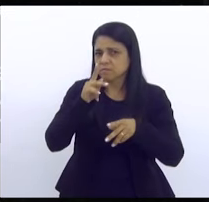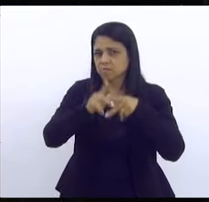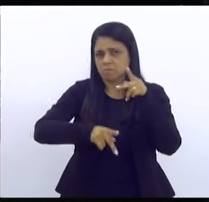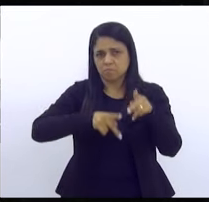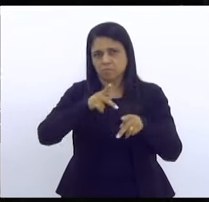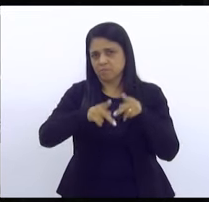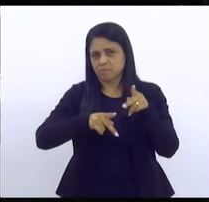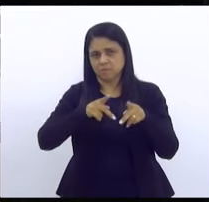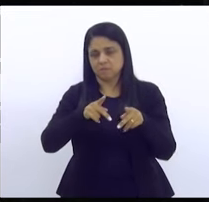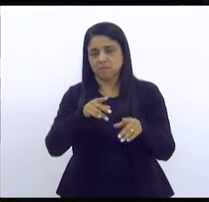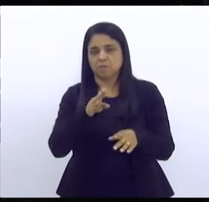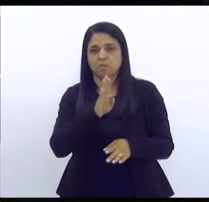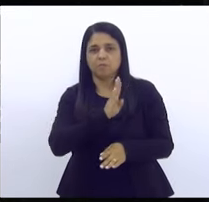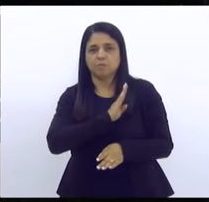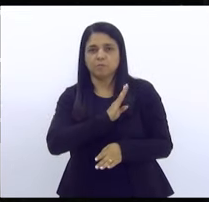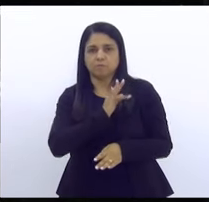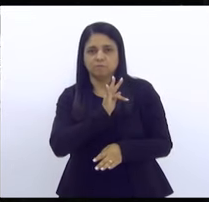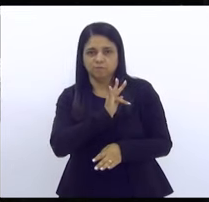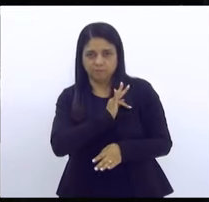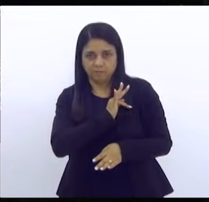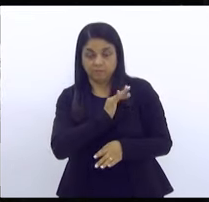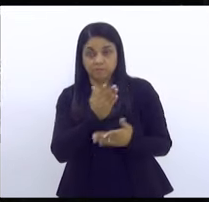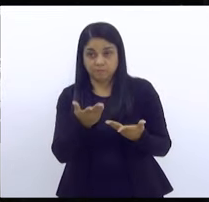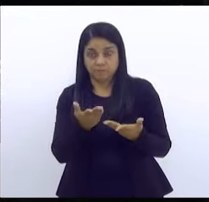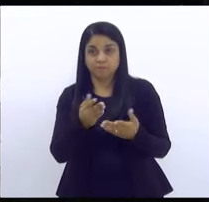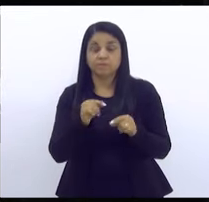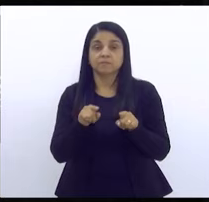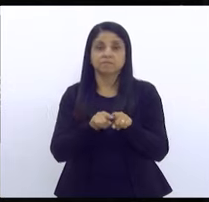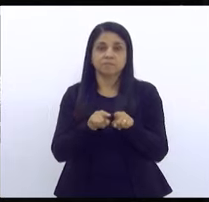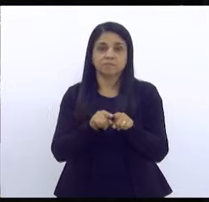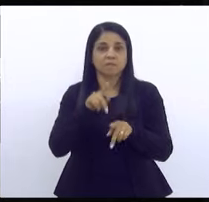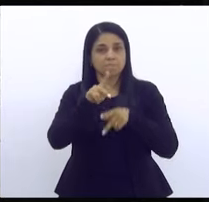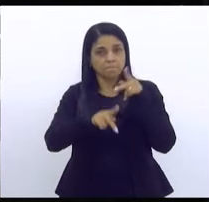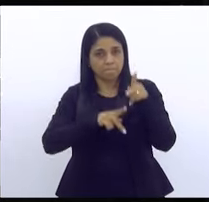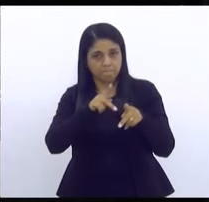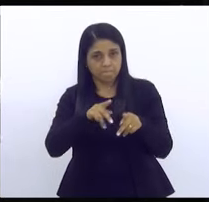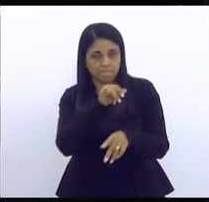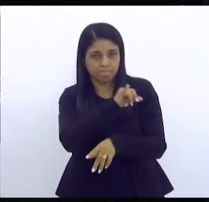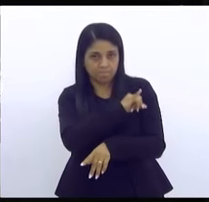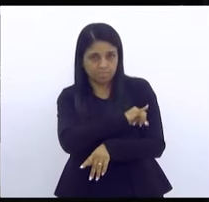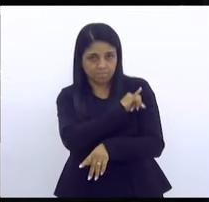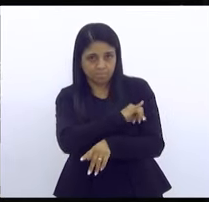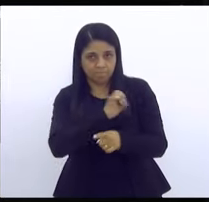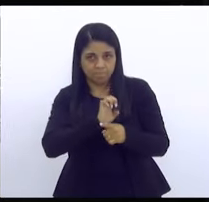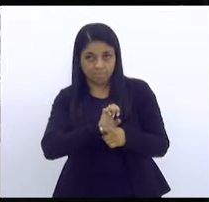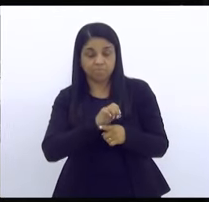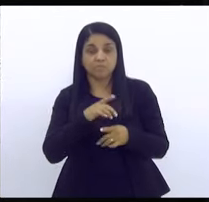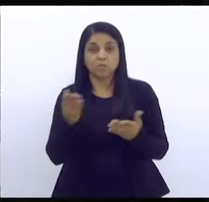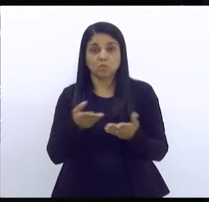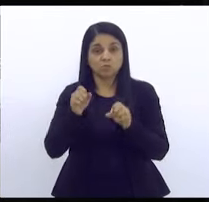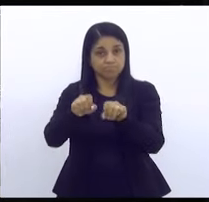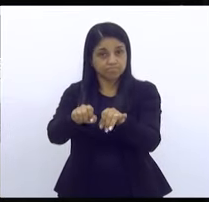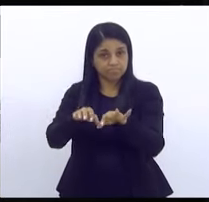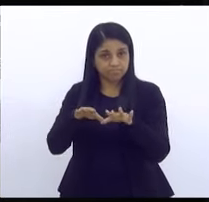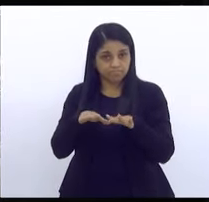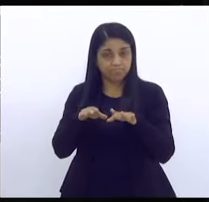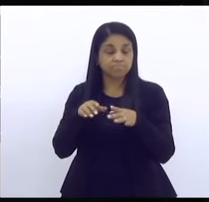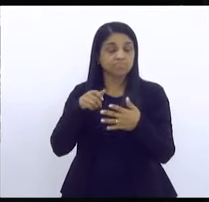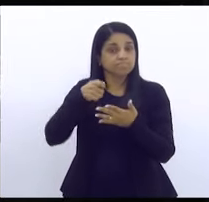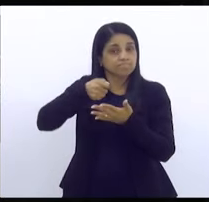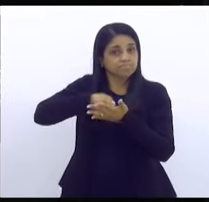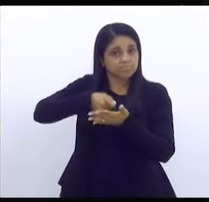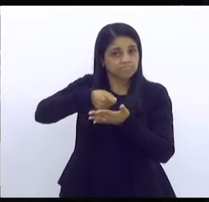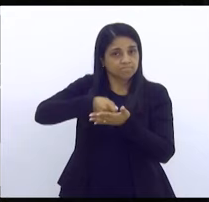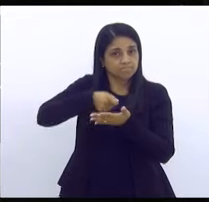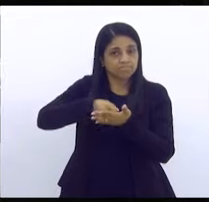fluminense. Deliberamos também hoje na audiência pública algumas medidas importantes, como cobrança